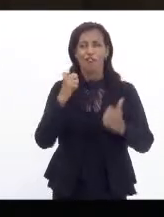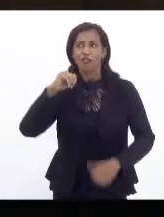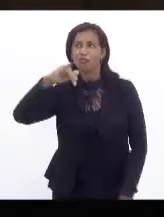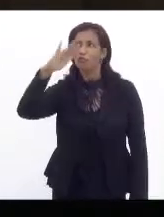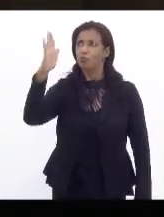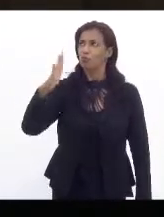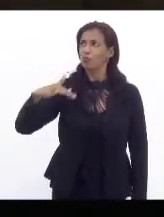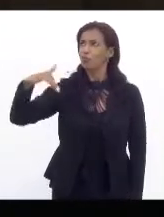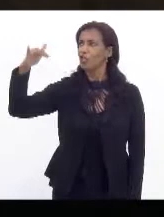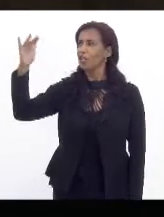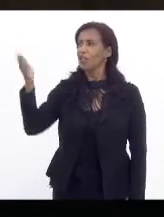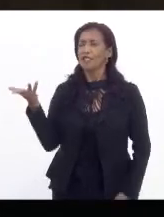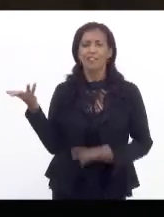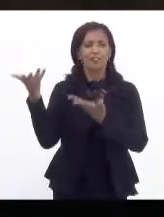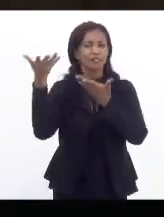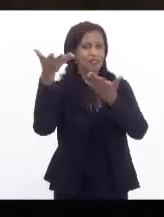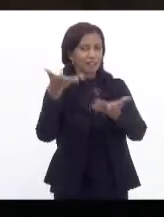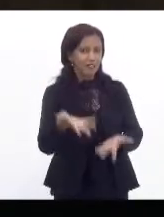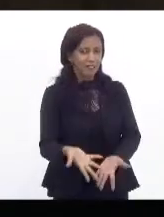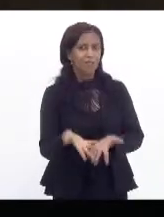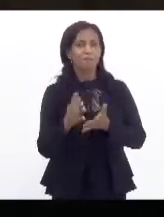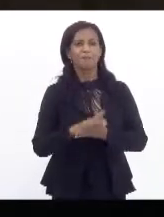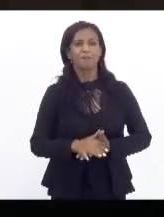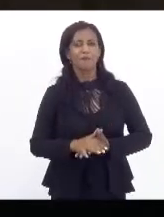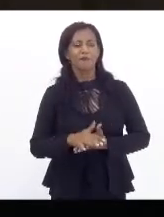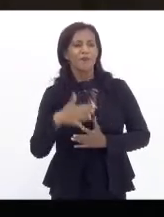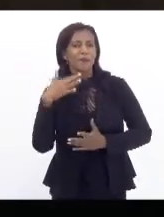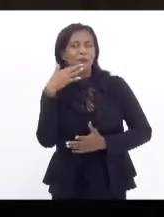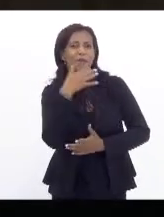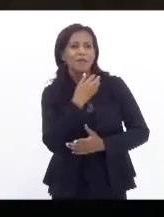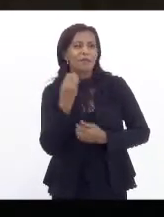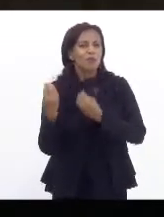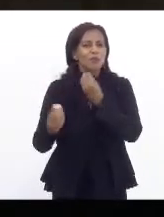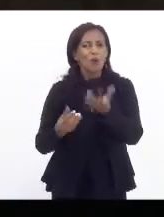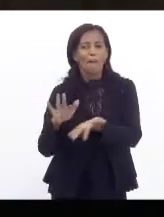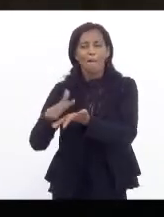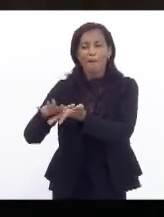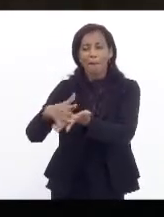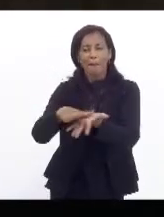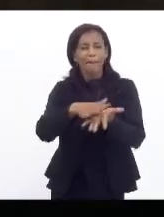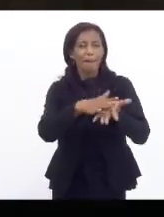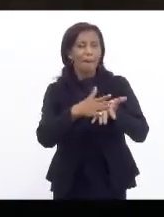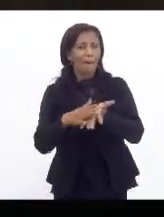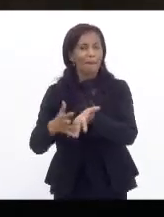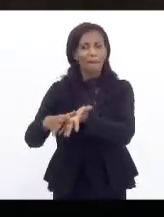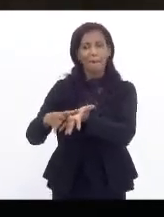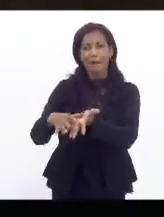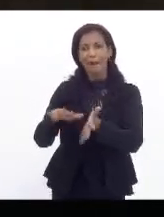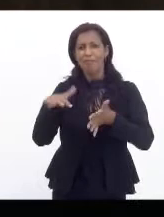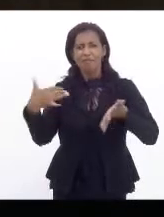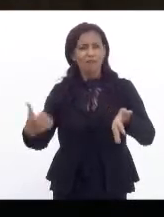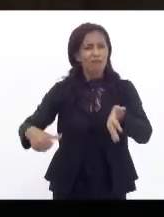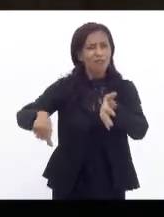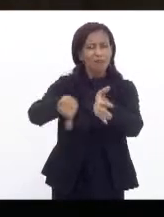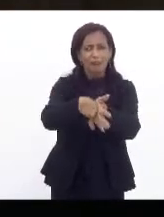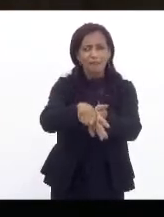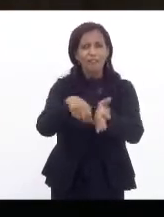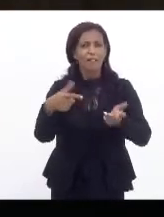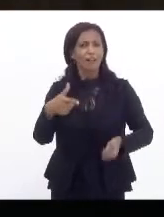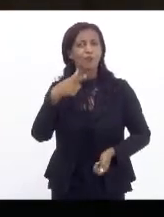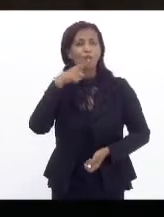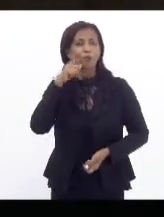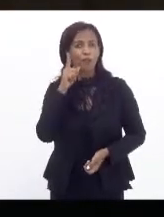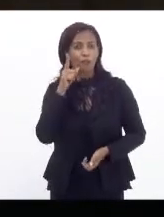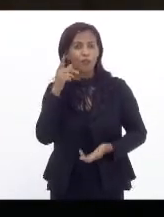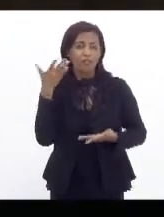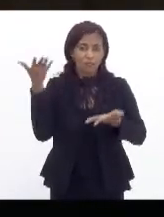que trouxe, inclusive, a percepção do quanto que o samba, tão criminalizado ontem,